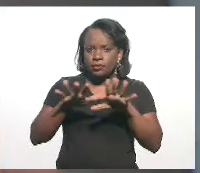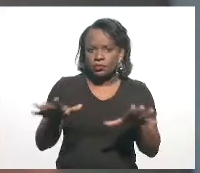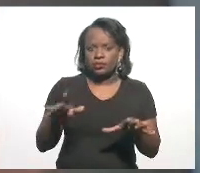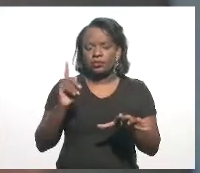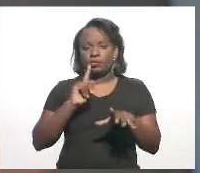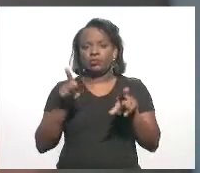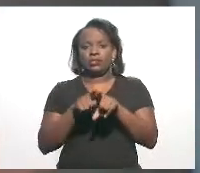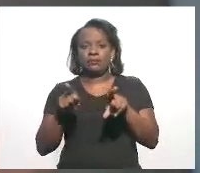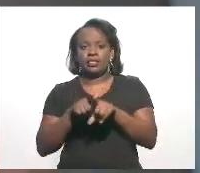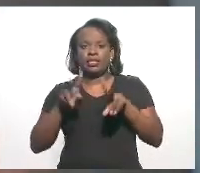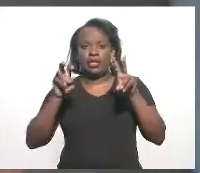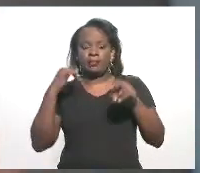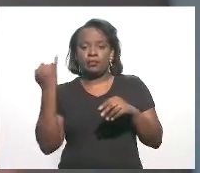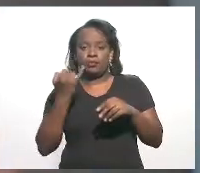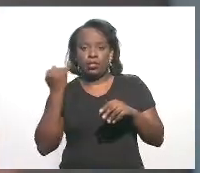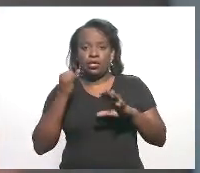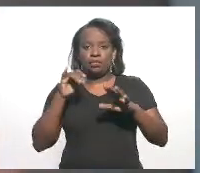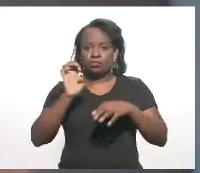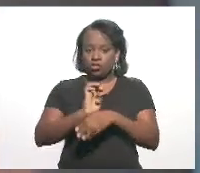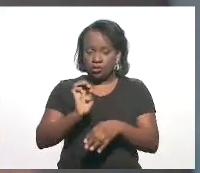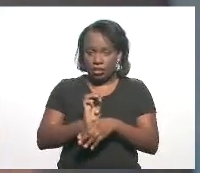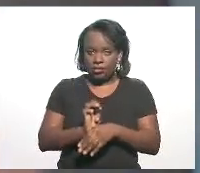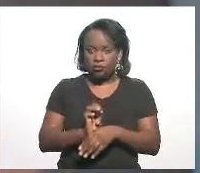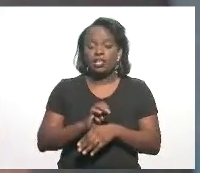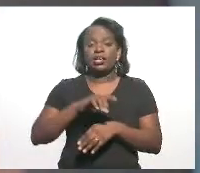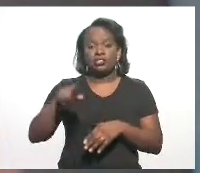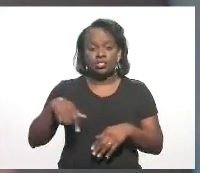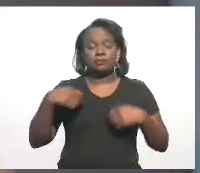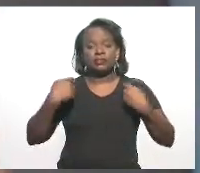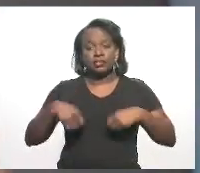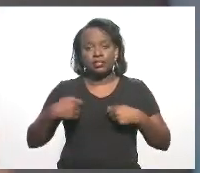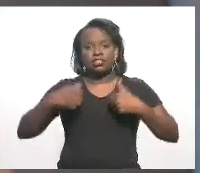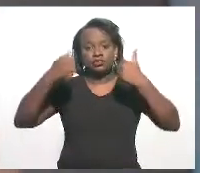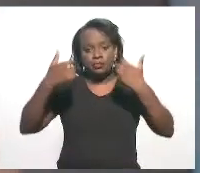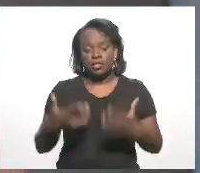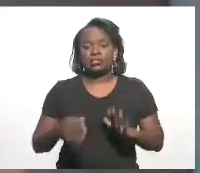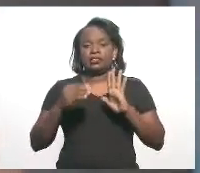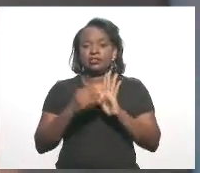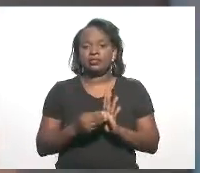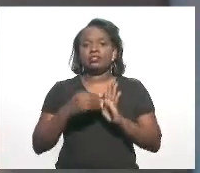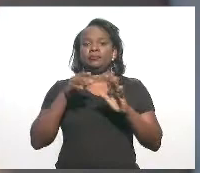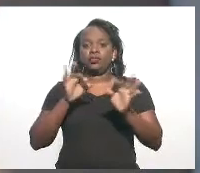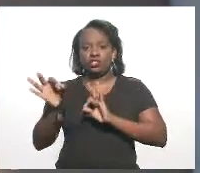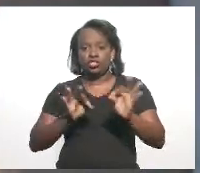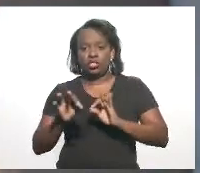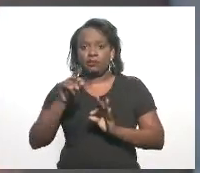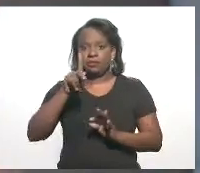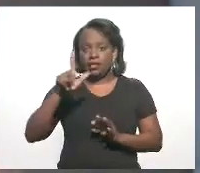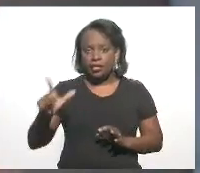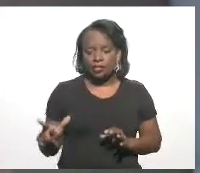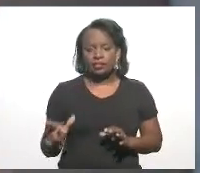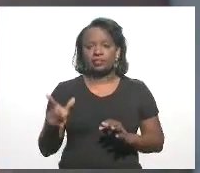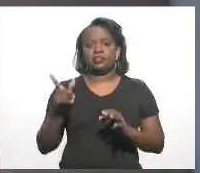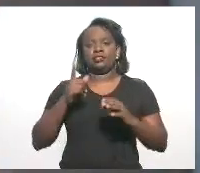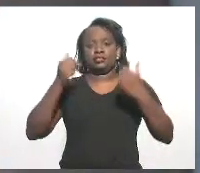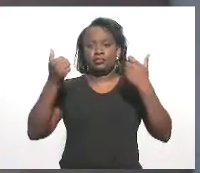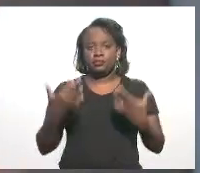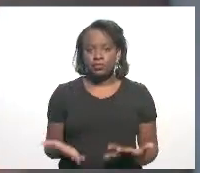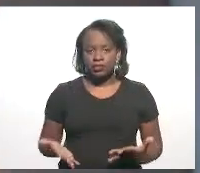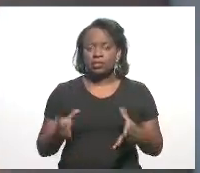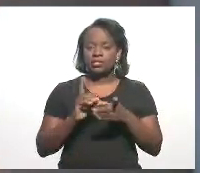temas relevantes para o conjunto do Estado, que a gente traga à pauta esses projetos de lei que tratam